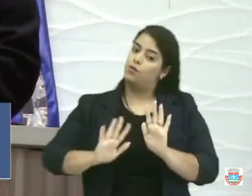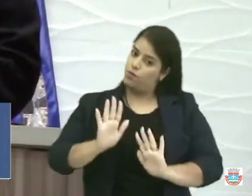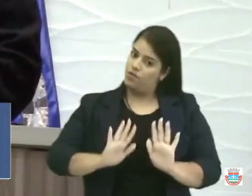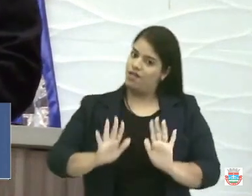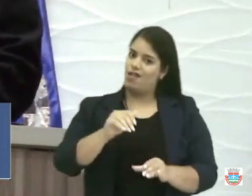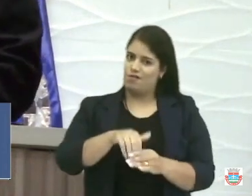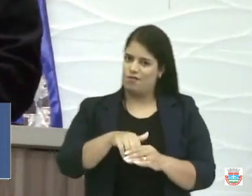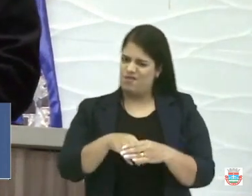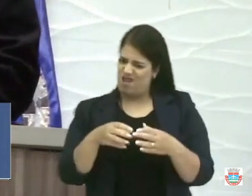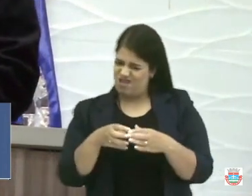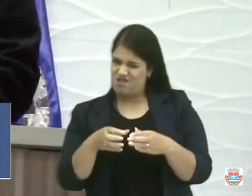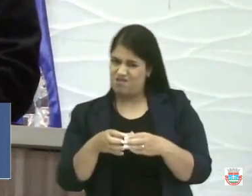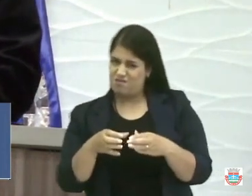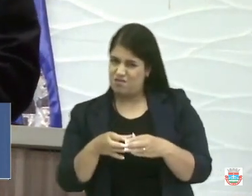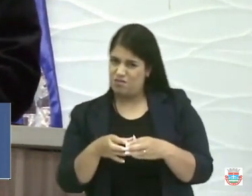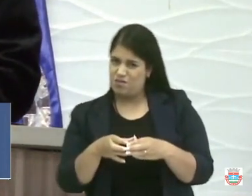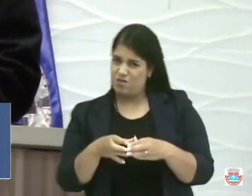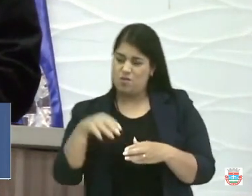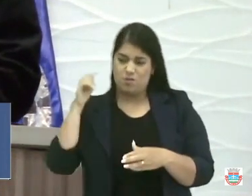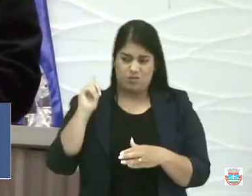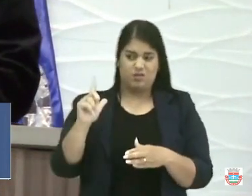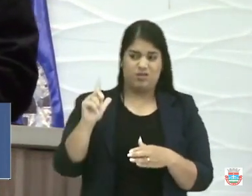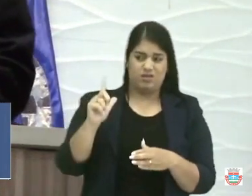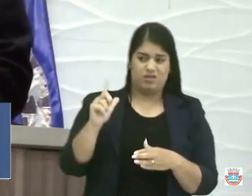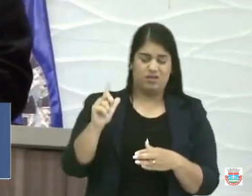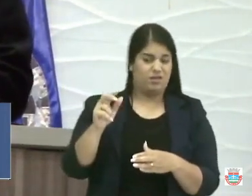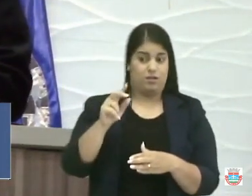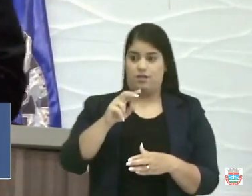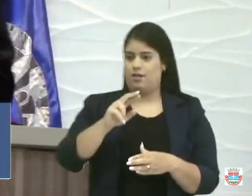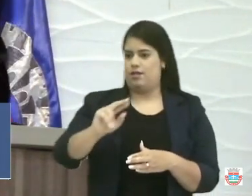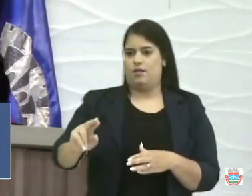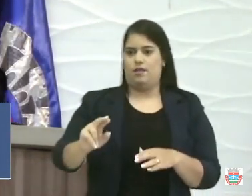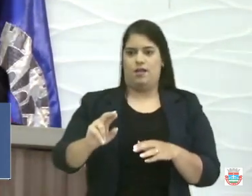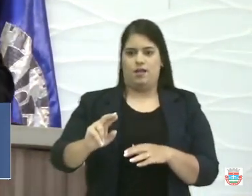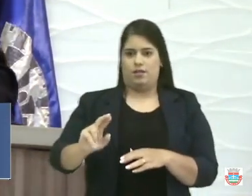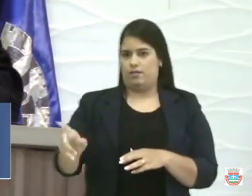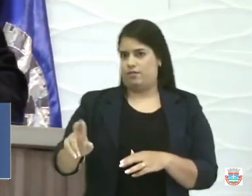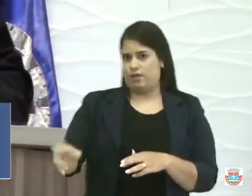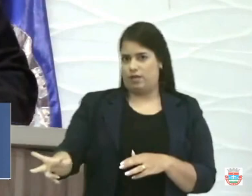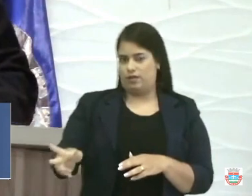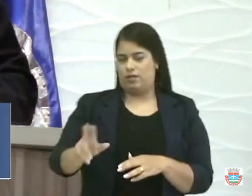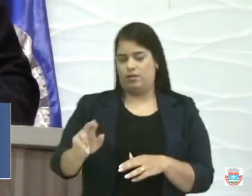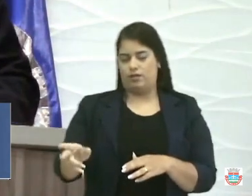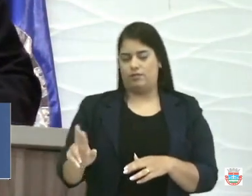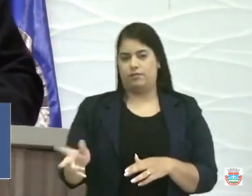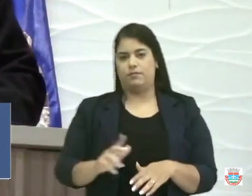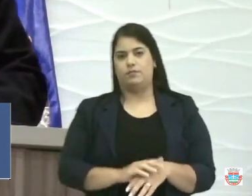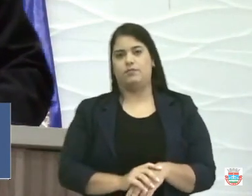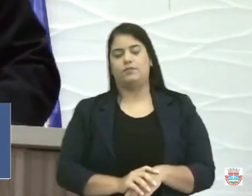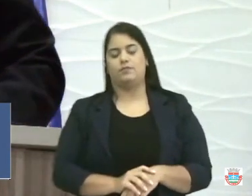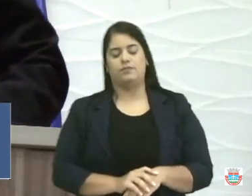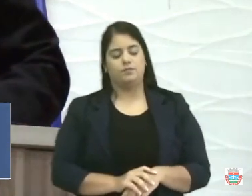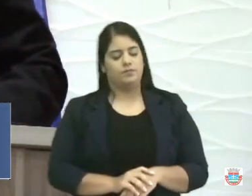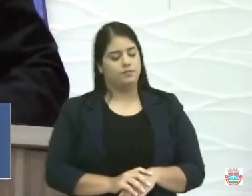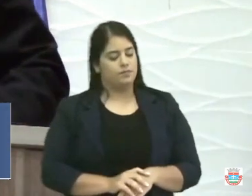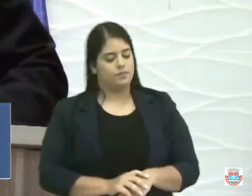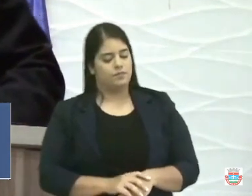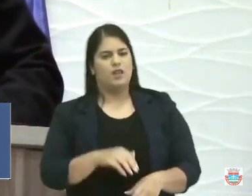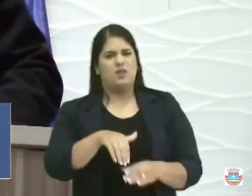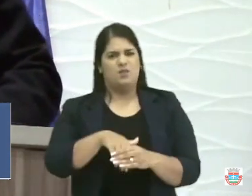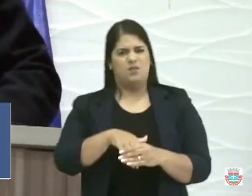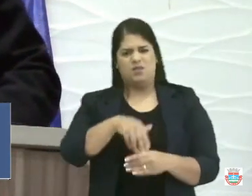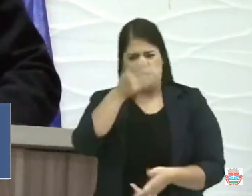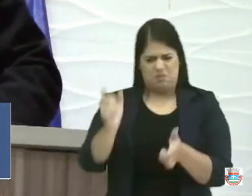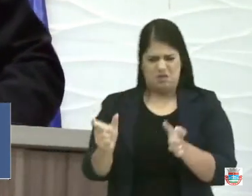nesse grupo. Que se eles ganharem, que eu sei que eles não ganham, aí vocês vão ver o meu patócio. Eu vou lhe mostrar. Vão por mim. Não vote nessa raça